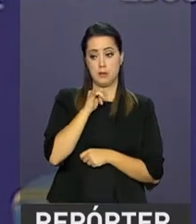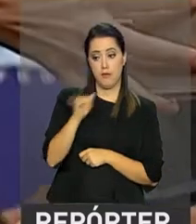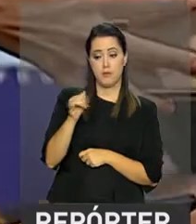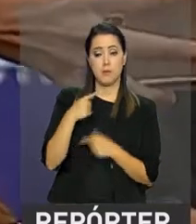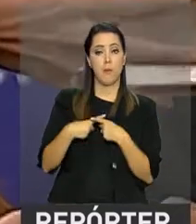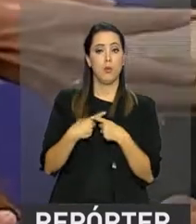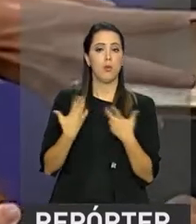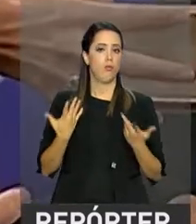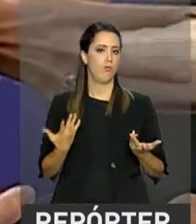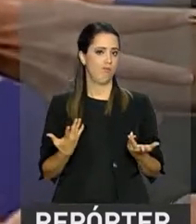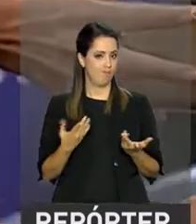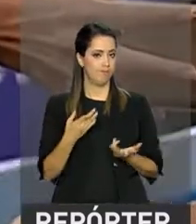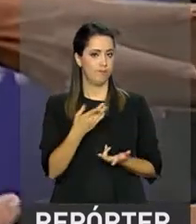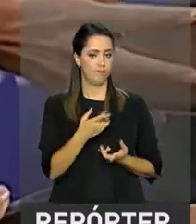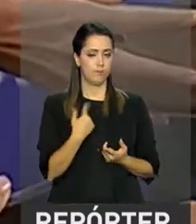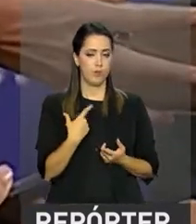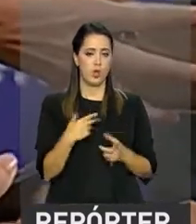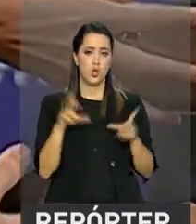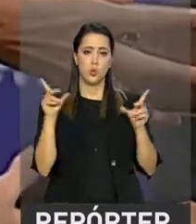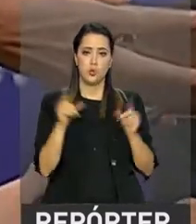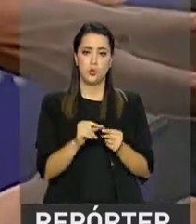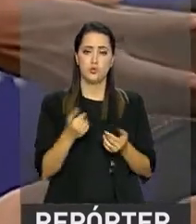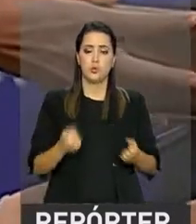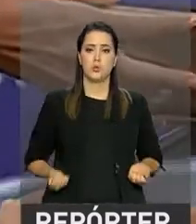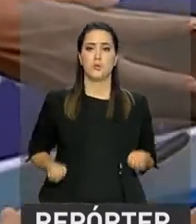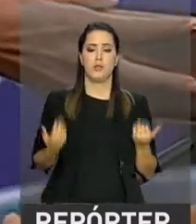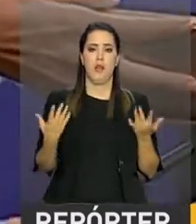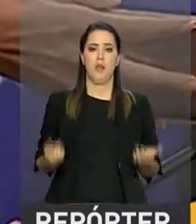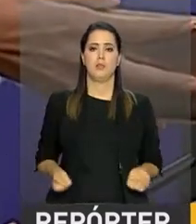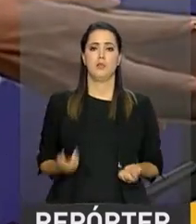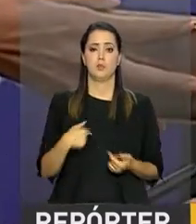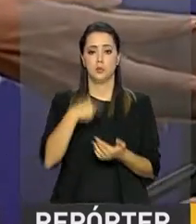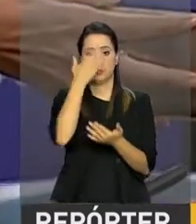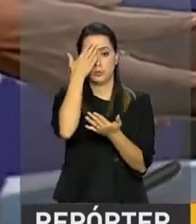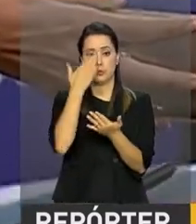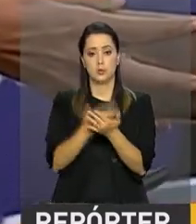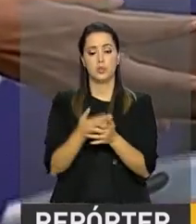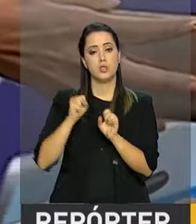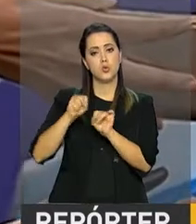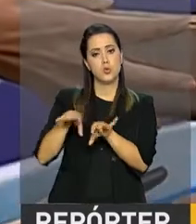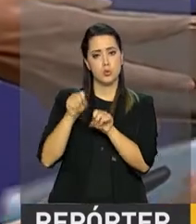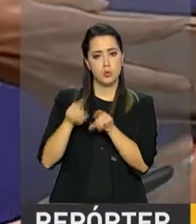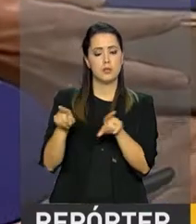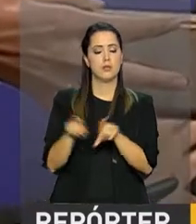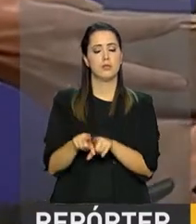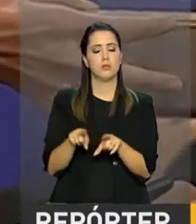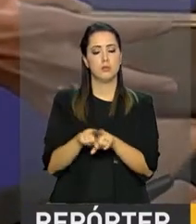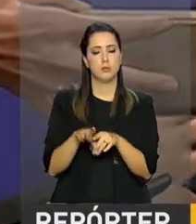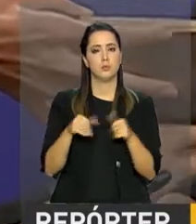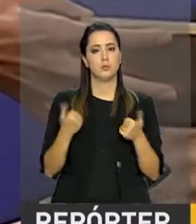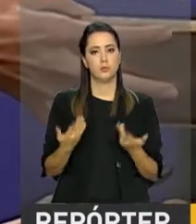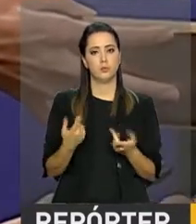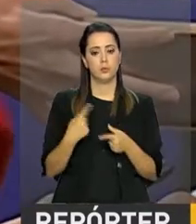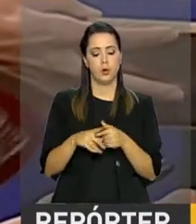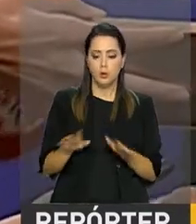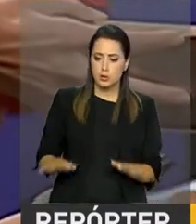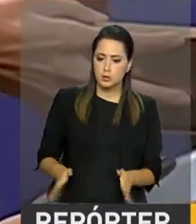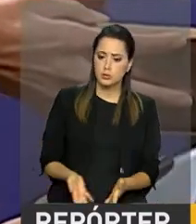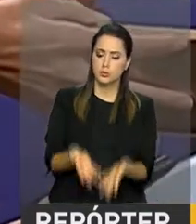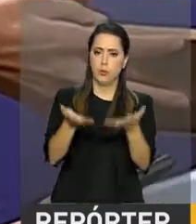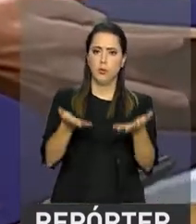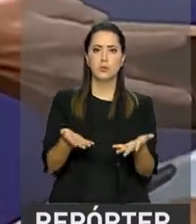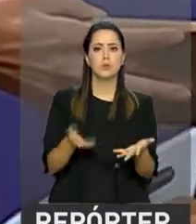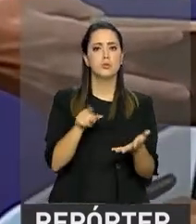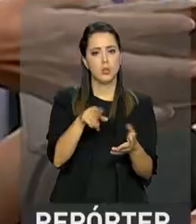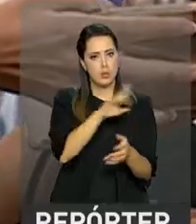além de reduzir o desperdício eu acredito que é uma medida educativa também uma medida que induz uma cidadania